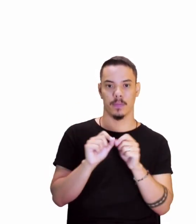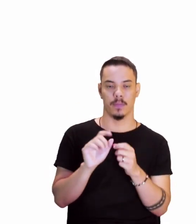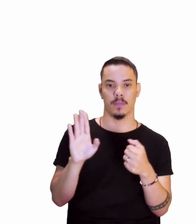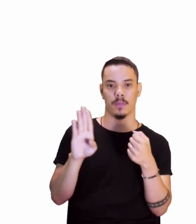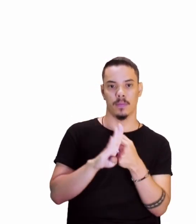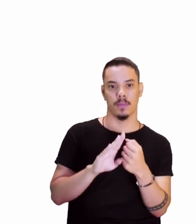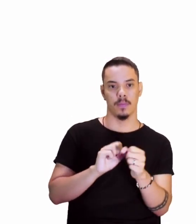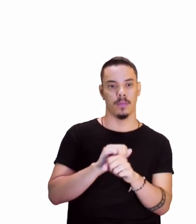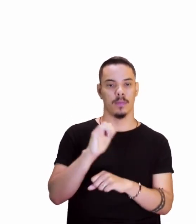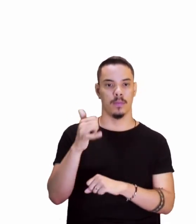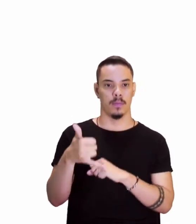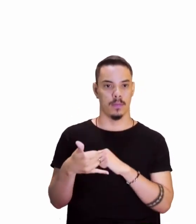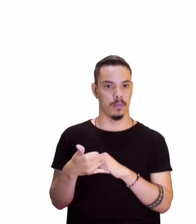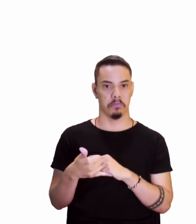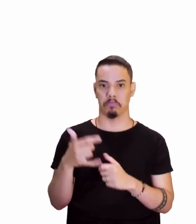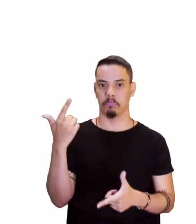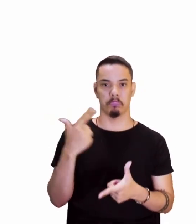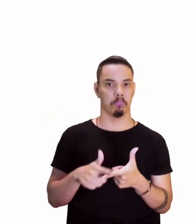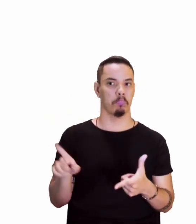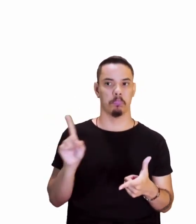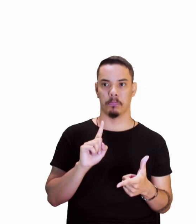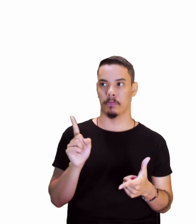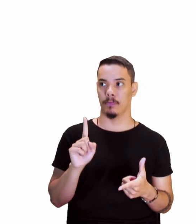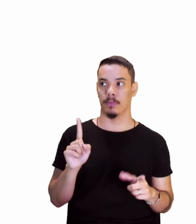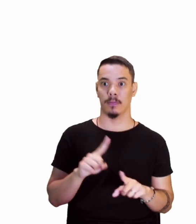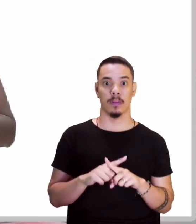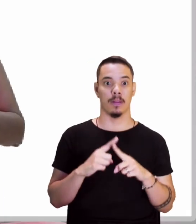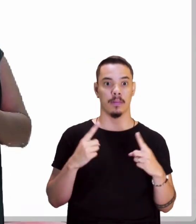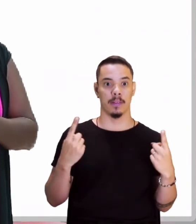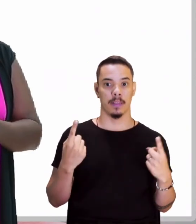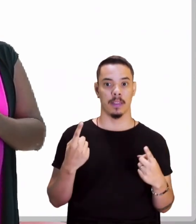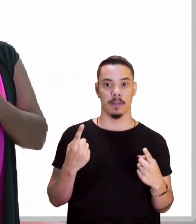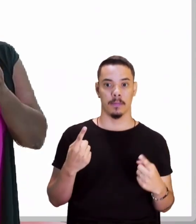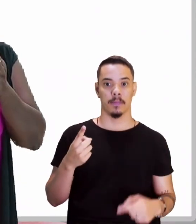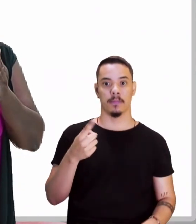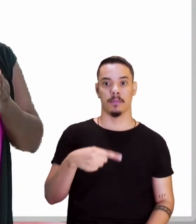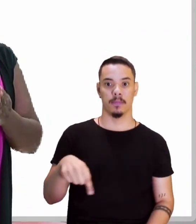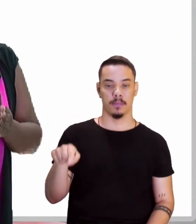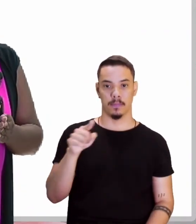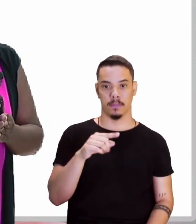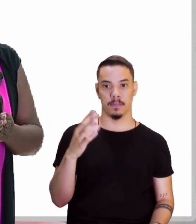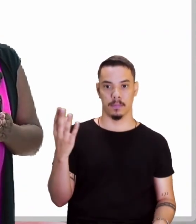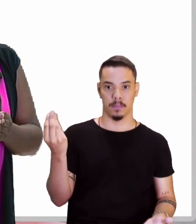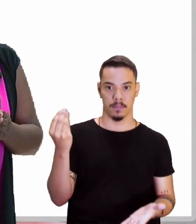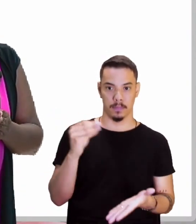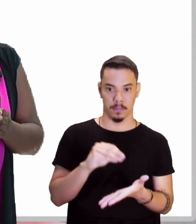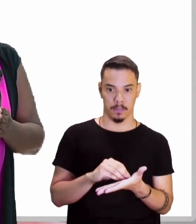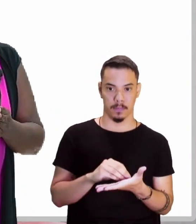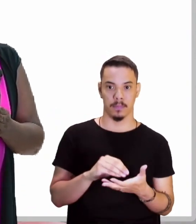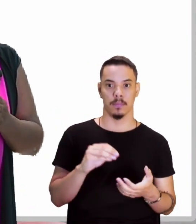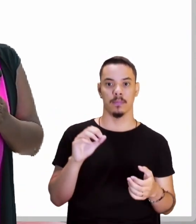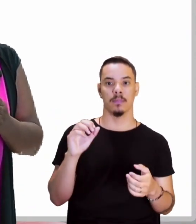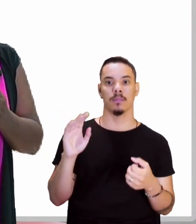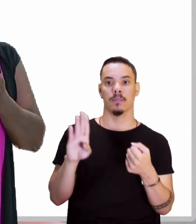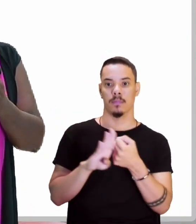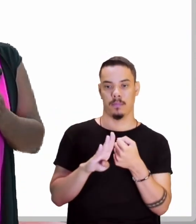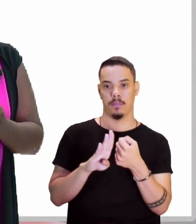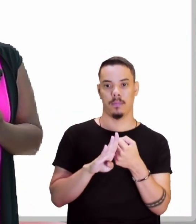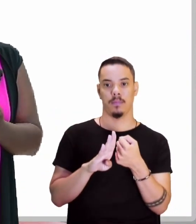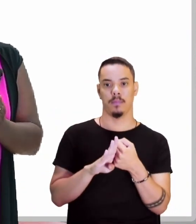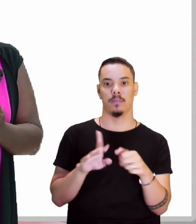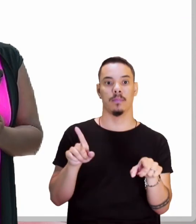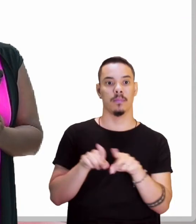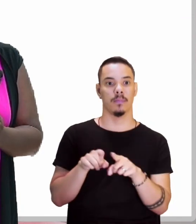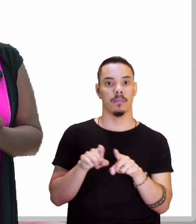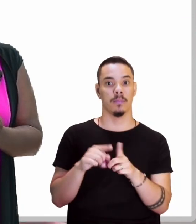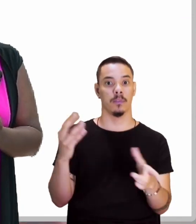substantivo e adjetivo, não tem problema. Só que você vai colocar o substantivo, aí você